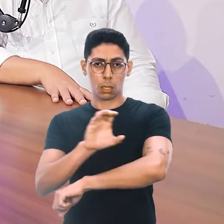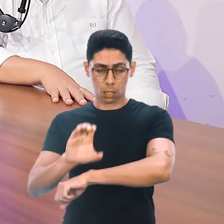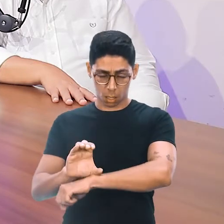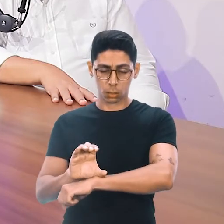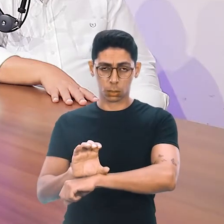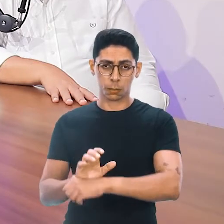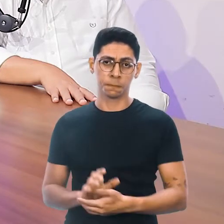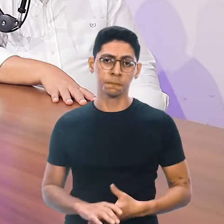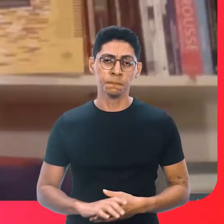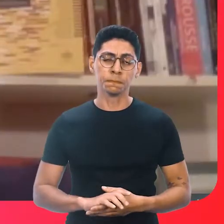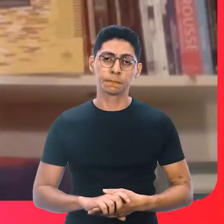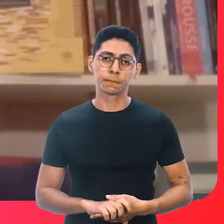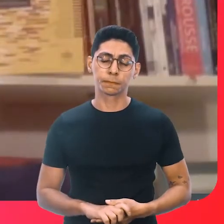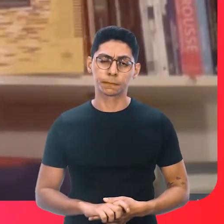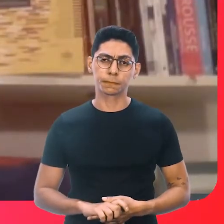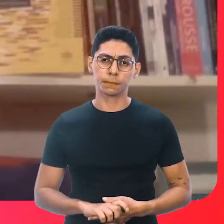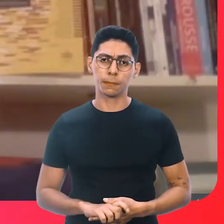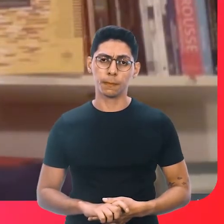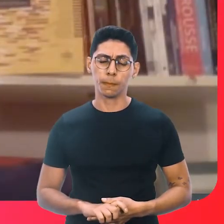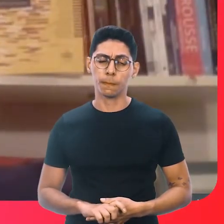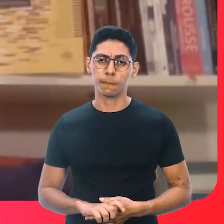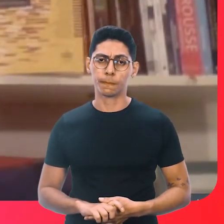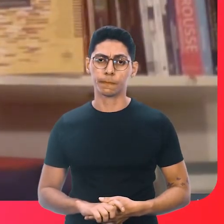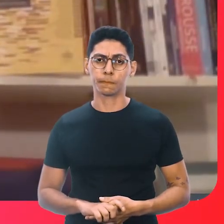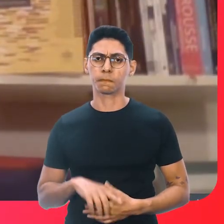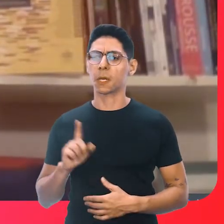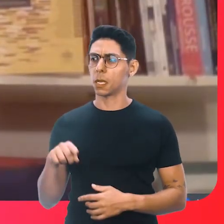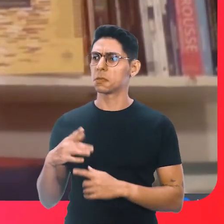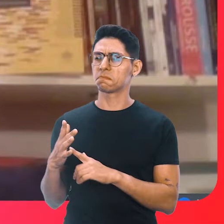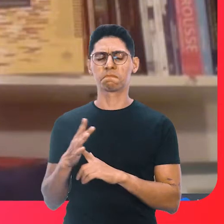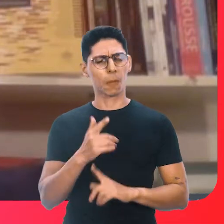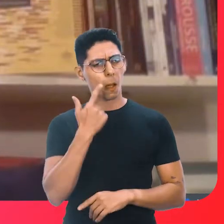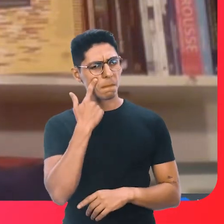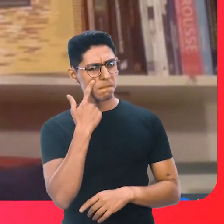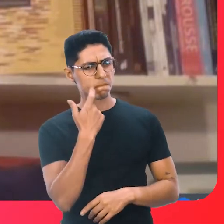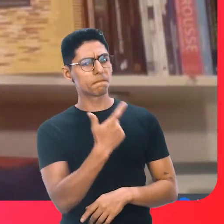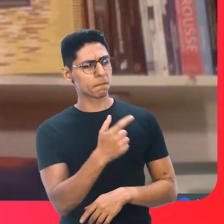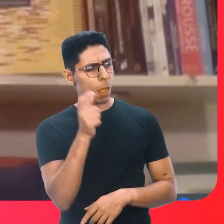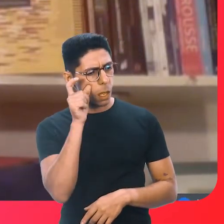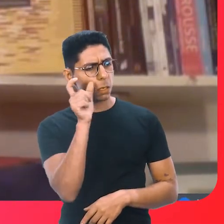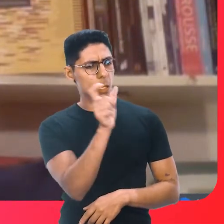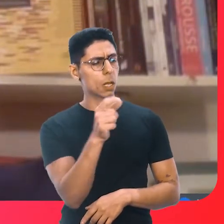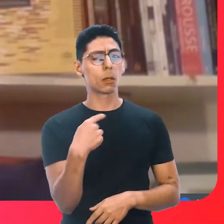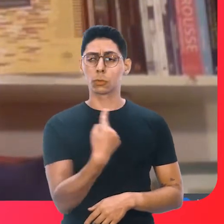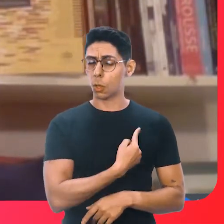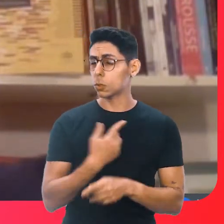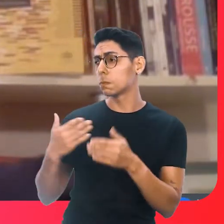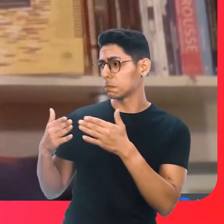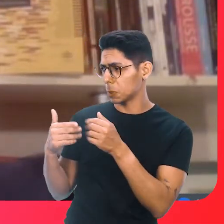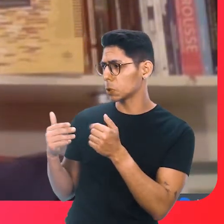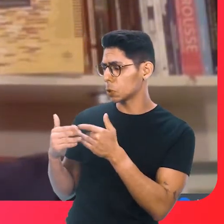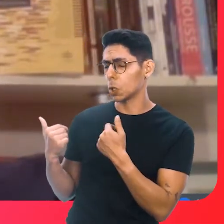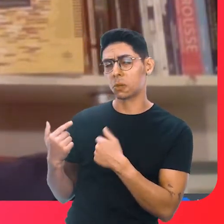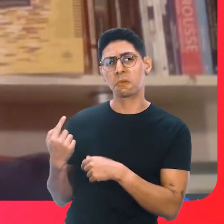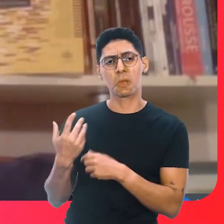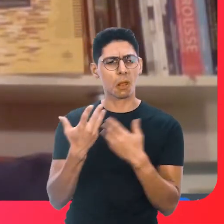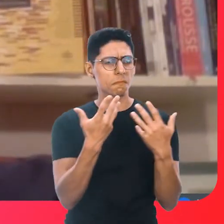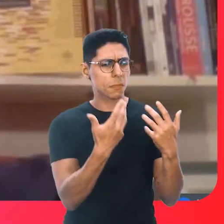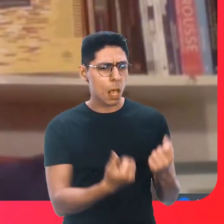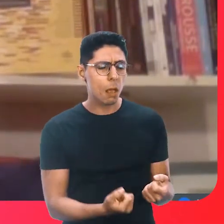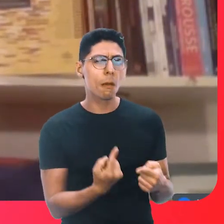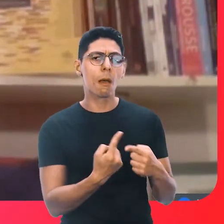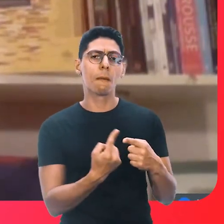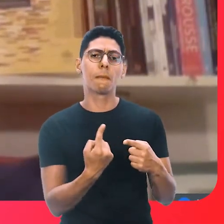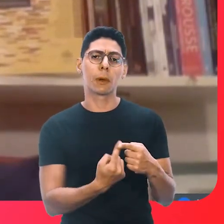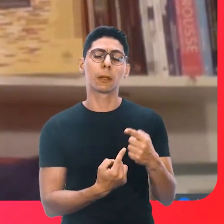junto ao SESC. O SESC se mostrou receptivo às nossas reivindicações, até porque estava em